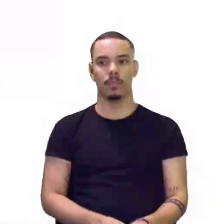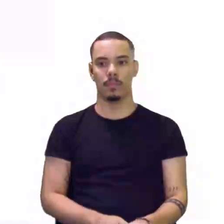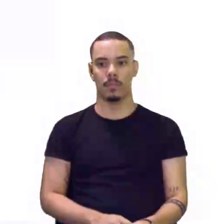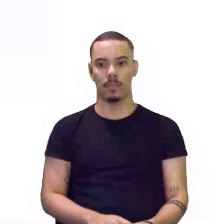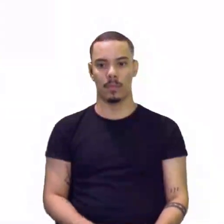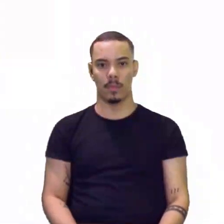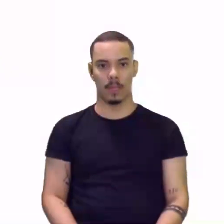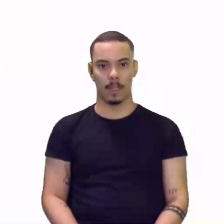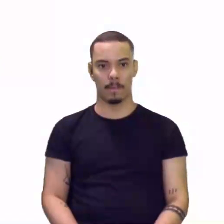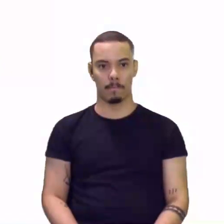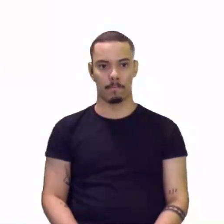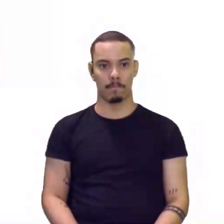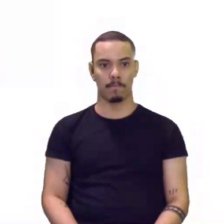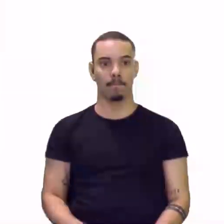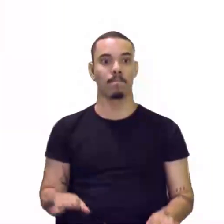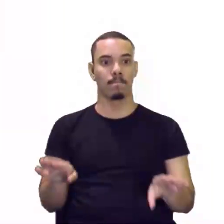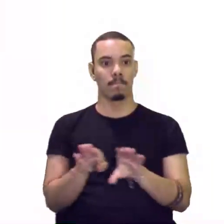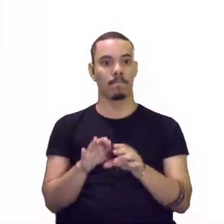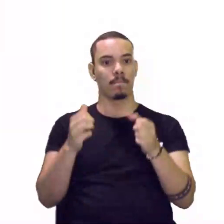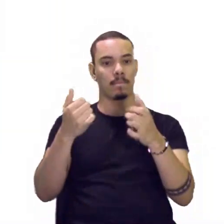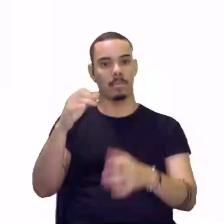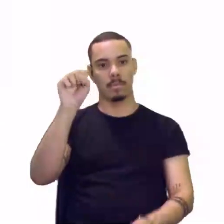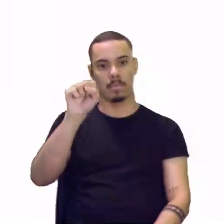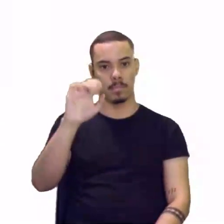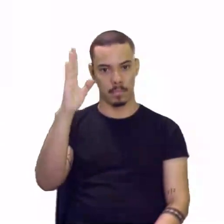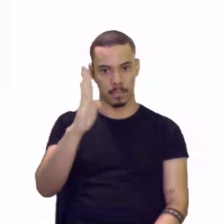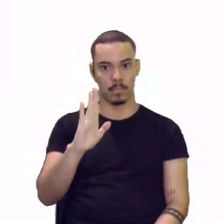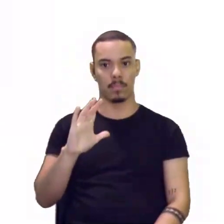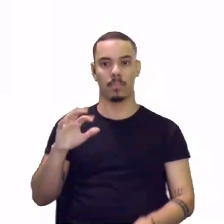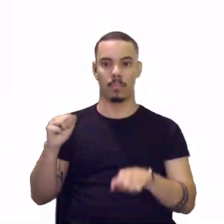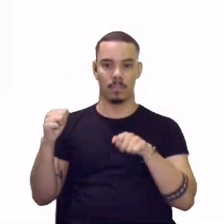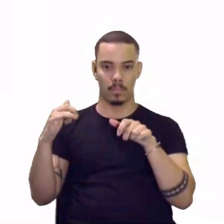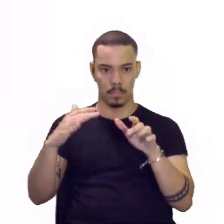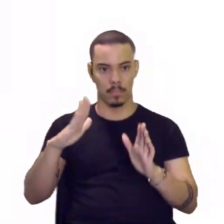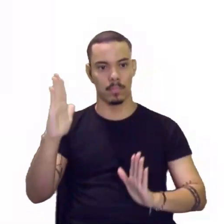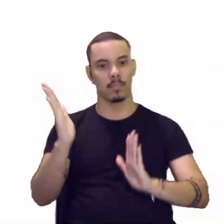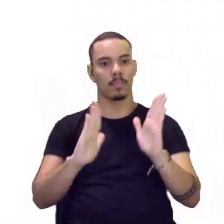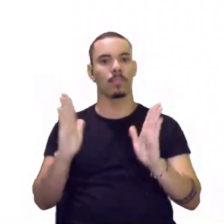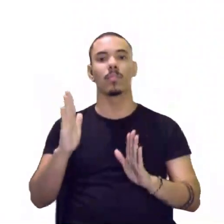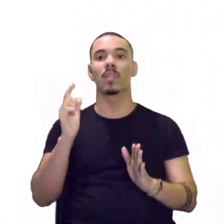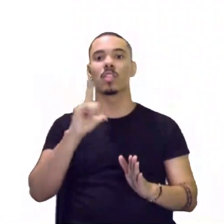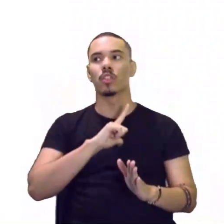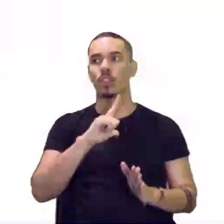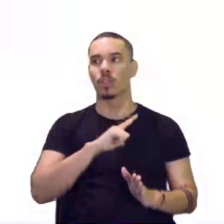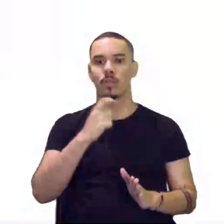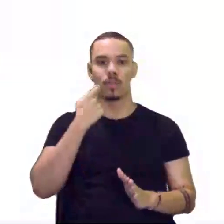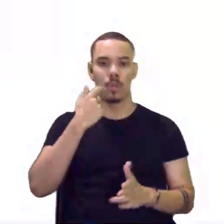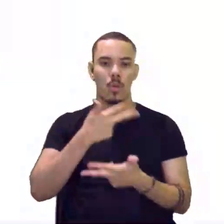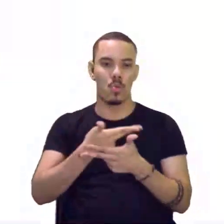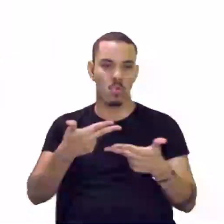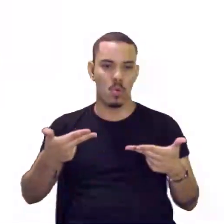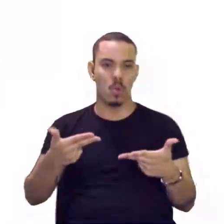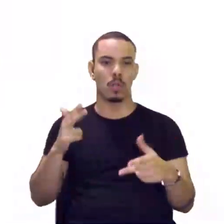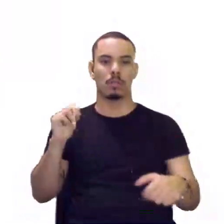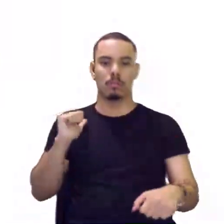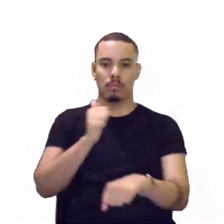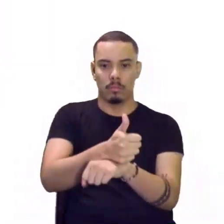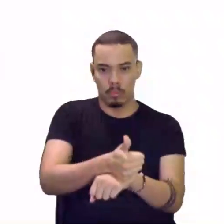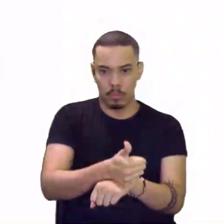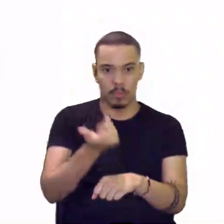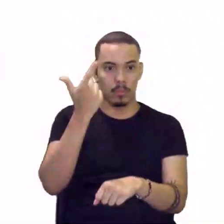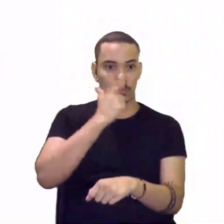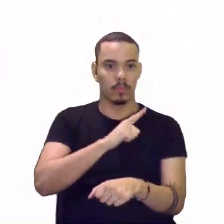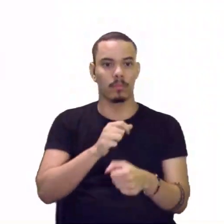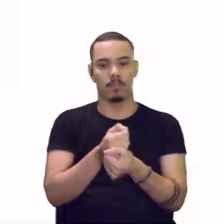poder. Aí fala ali sobre o sul do Brasil, né, que foi ocupado durante esse período, quando a pecuária dos campos gaúchos abastecia a